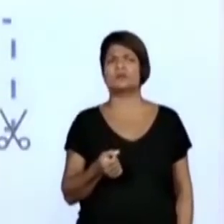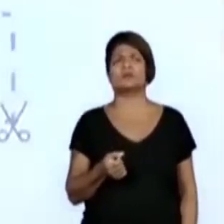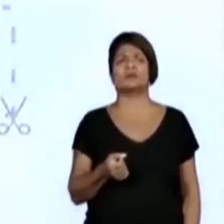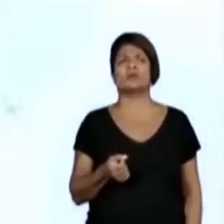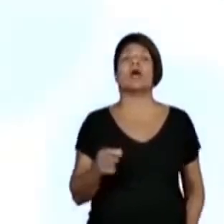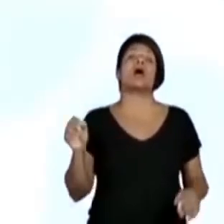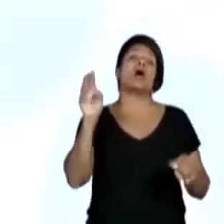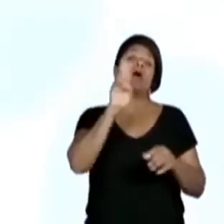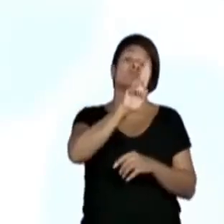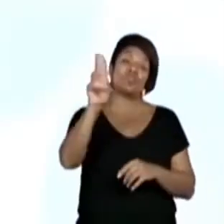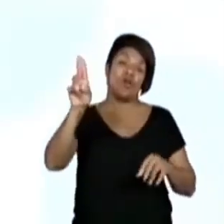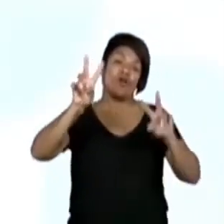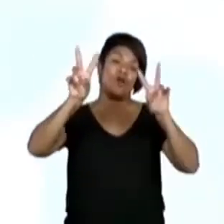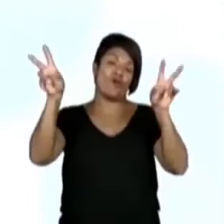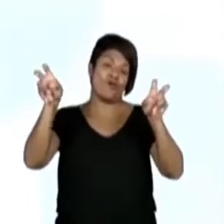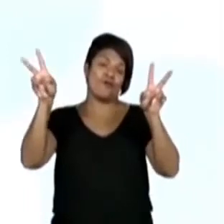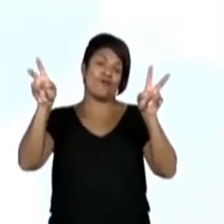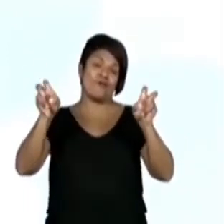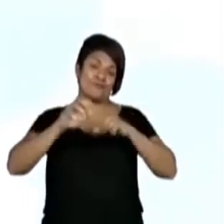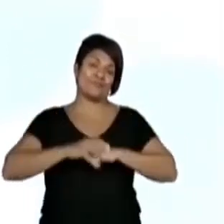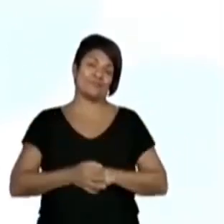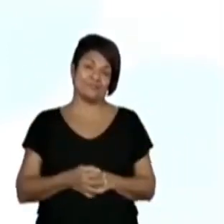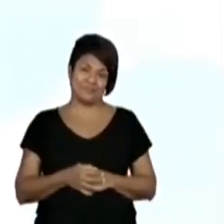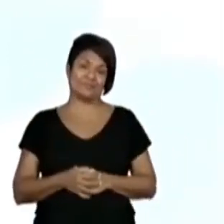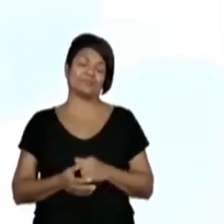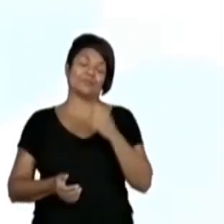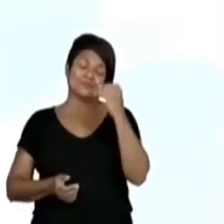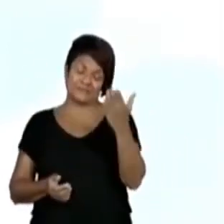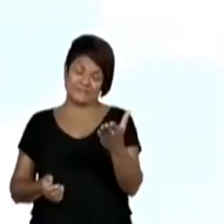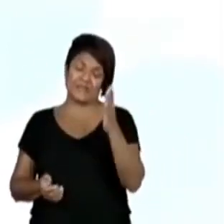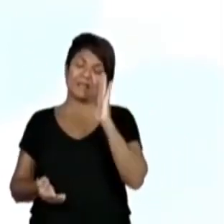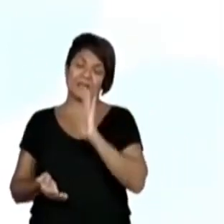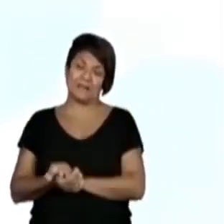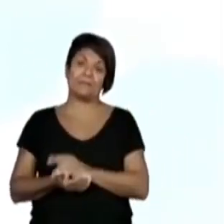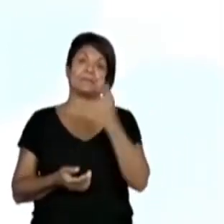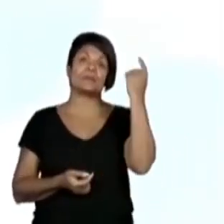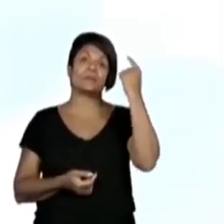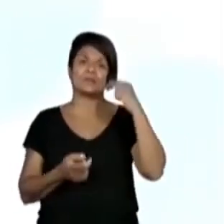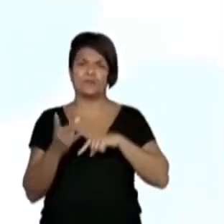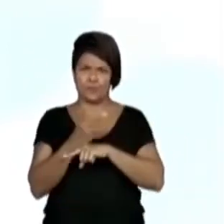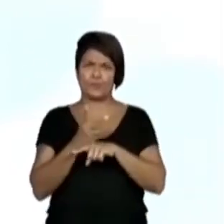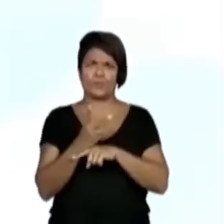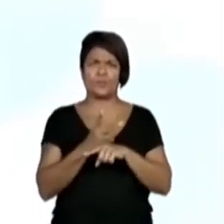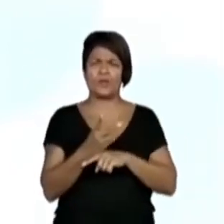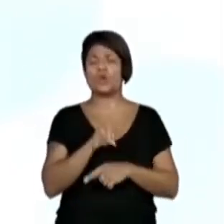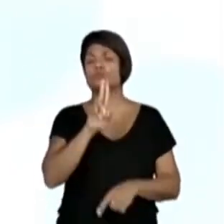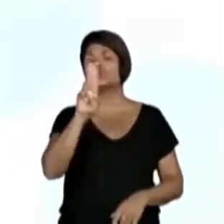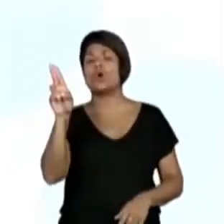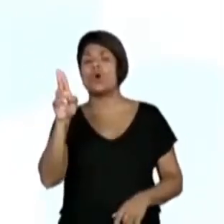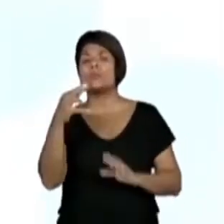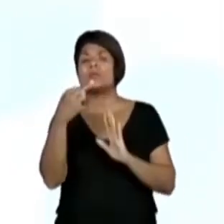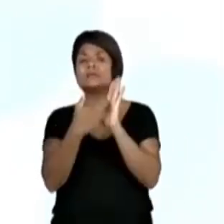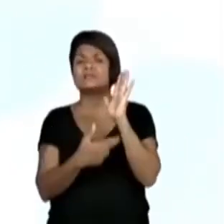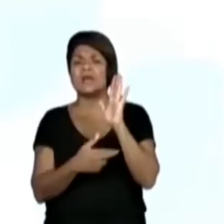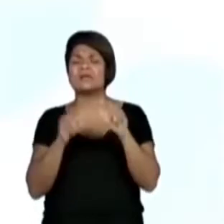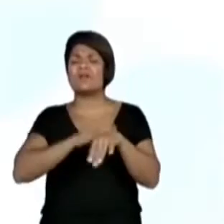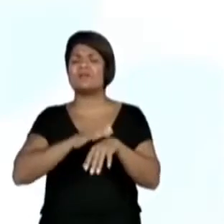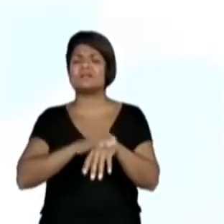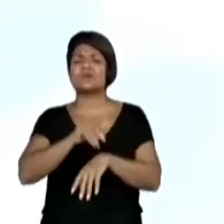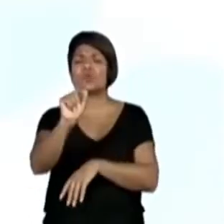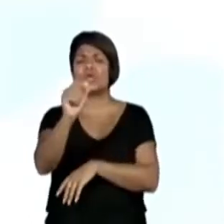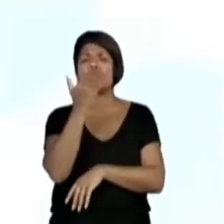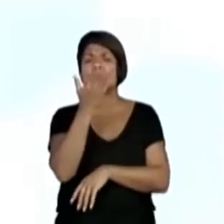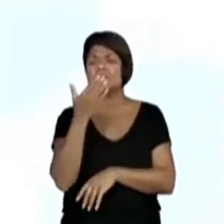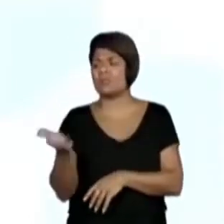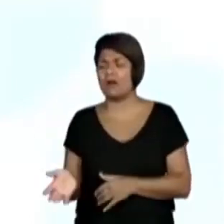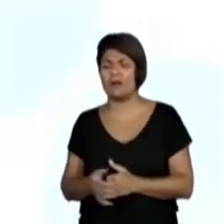O título, se você pensou, pois é, o título, aquele que dá nome à minha receita, para que eu saiba